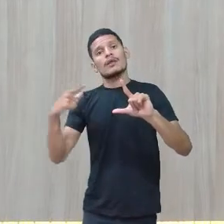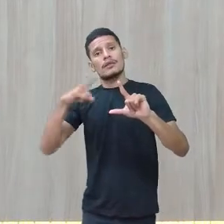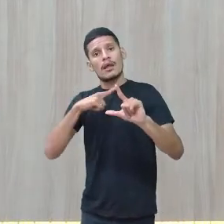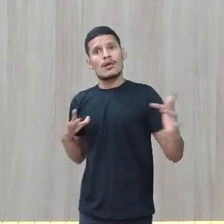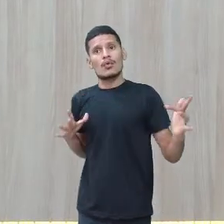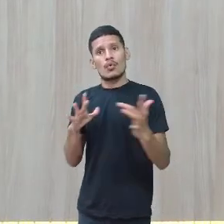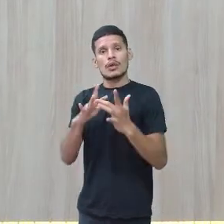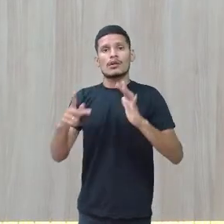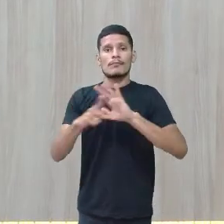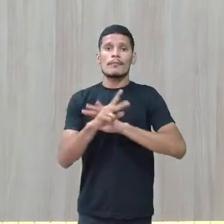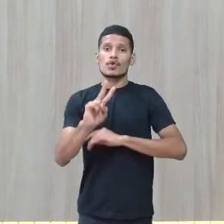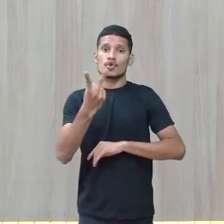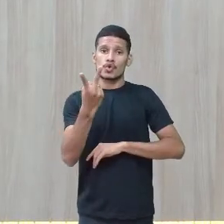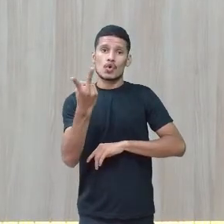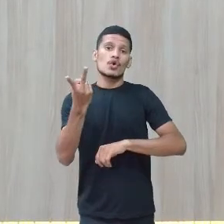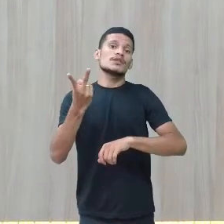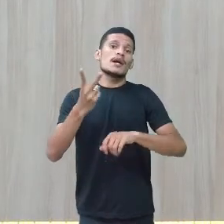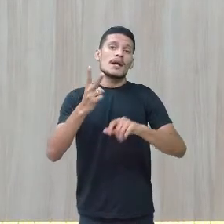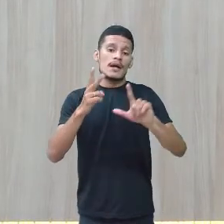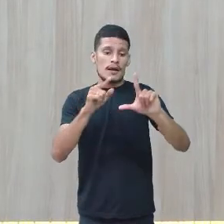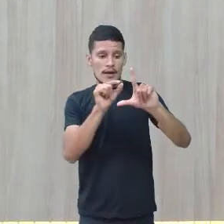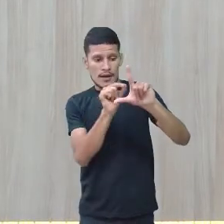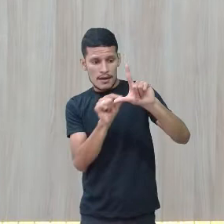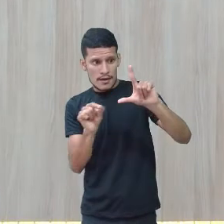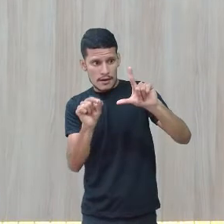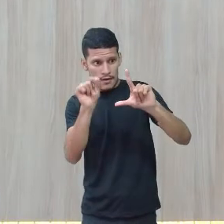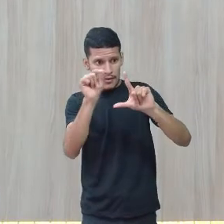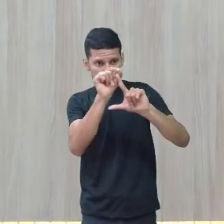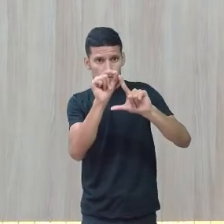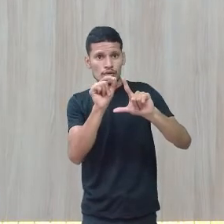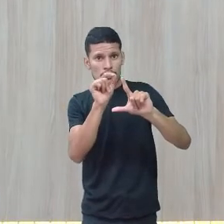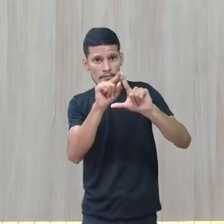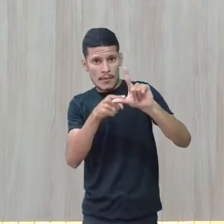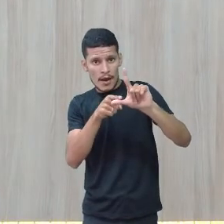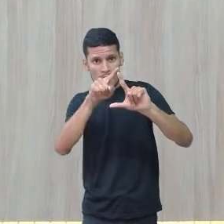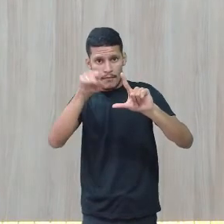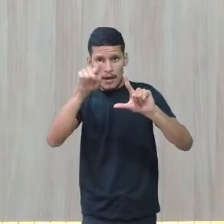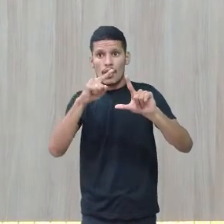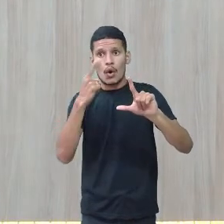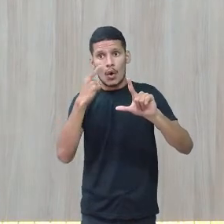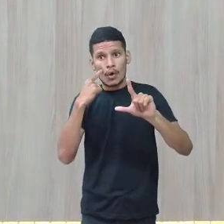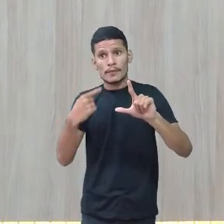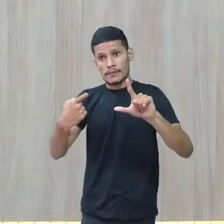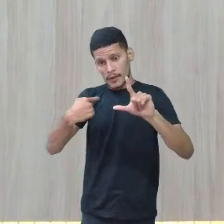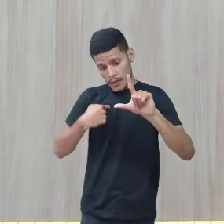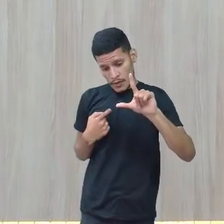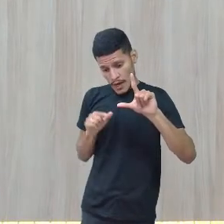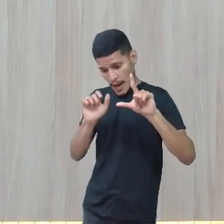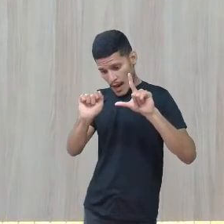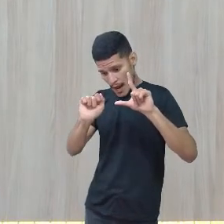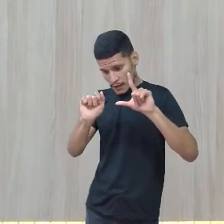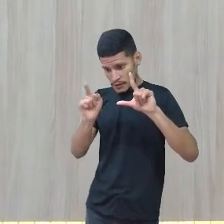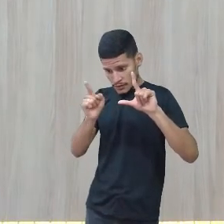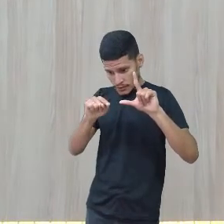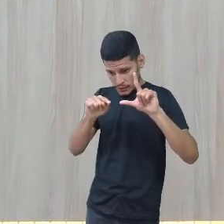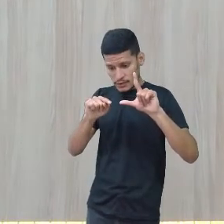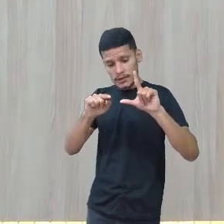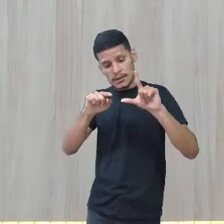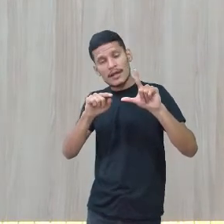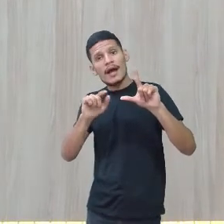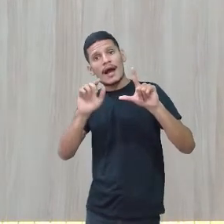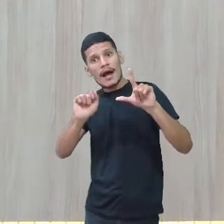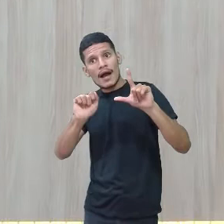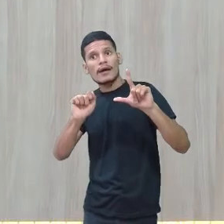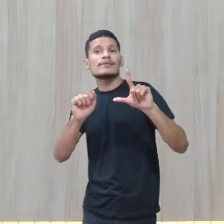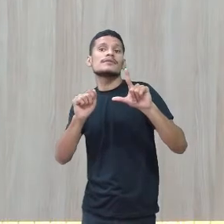com 2 ângulos, ó. Esse lado AC, que está aqui, ele está em contato com o ângulo A aqui no cantinho